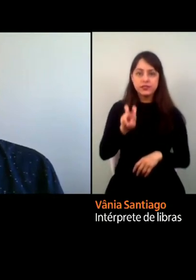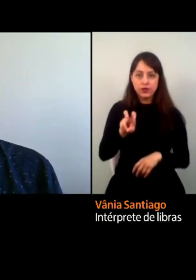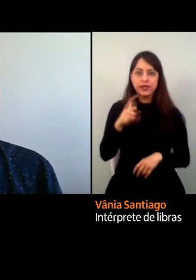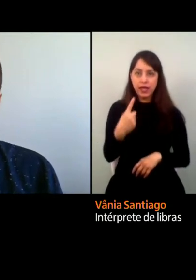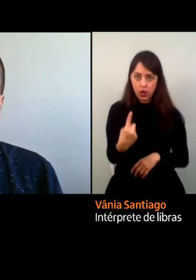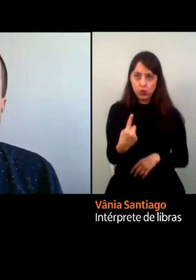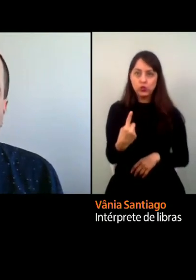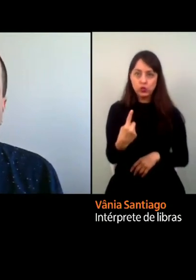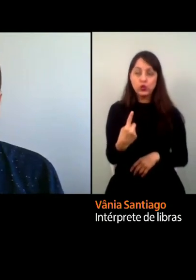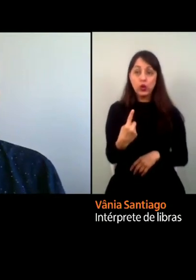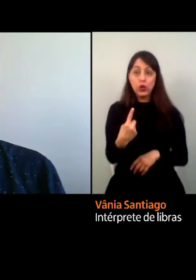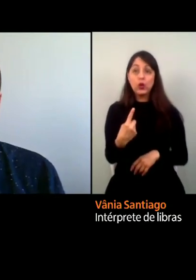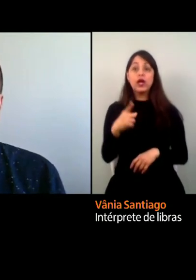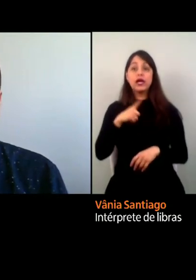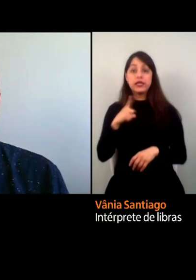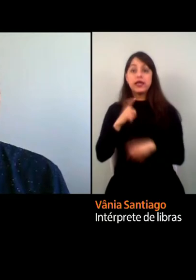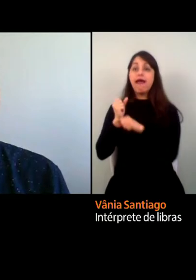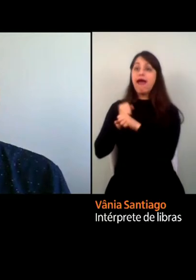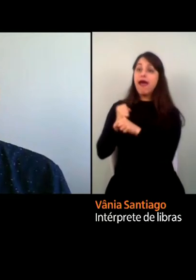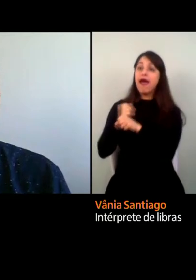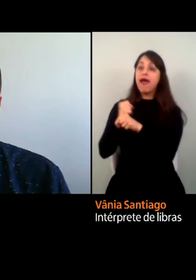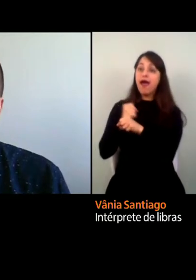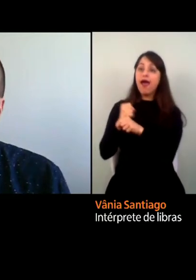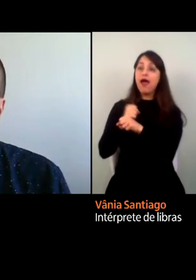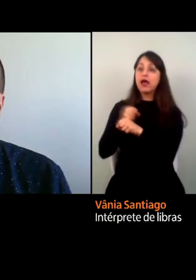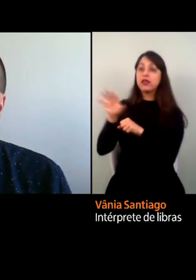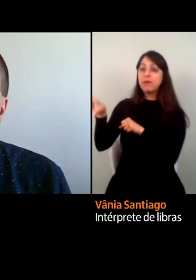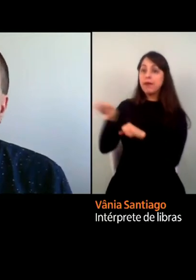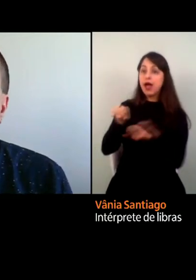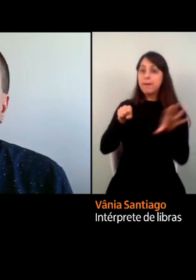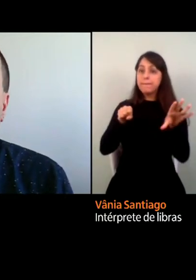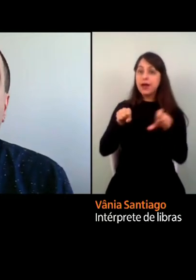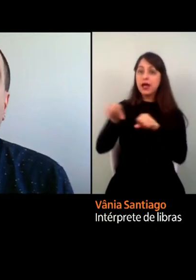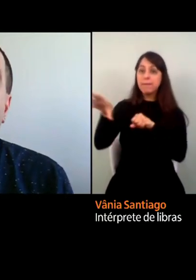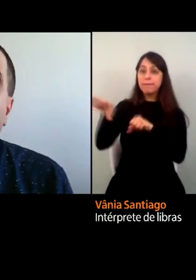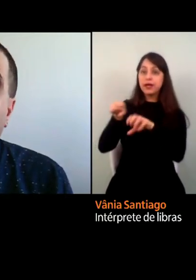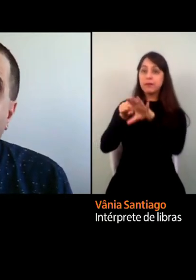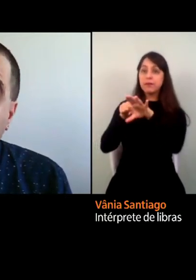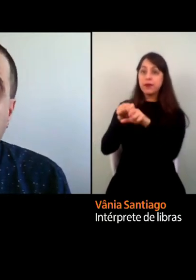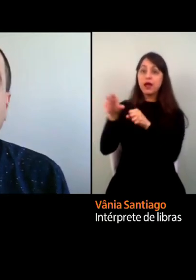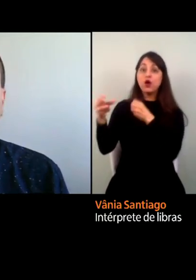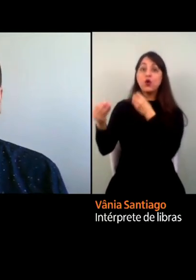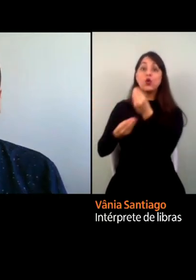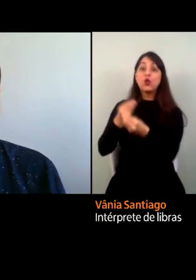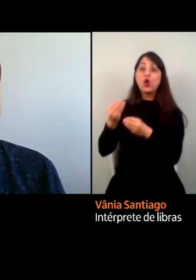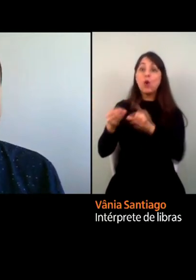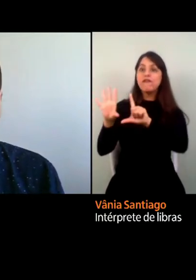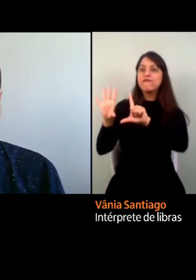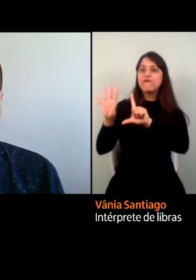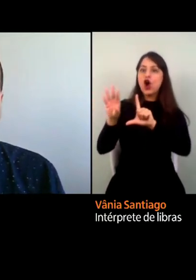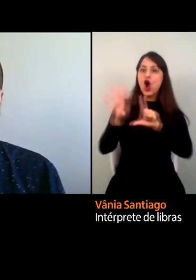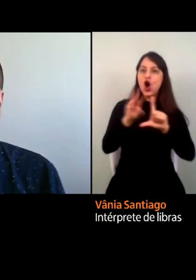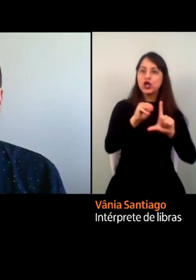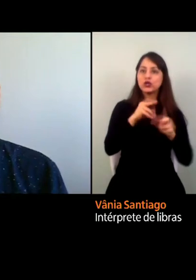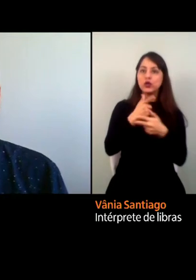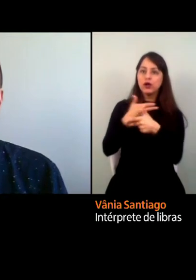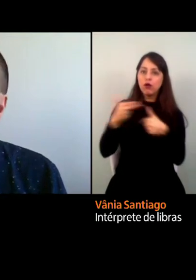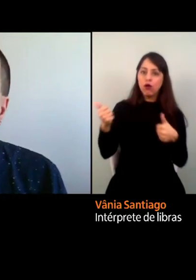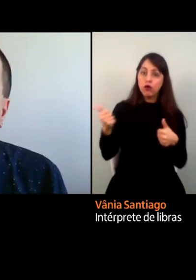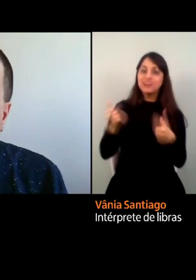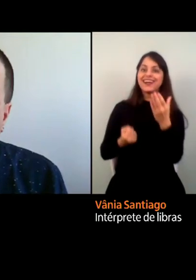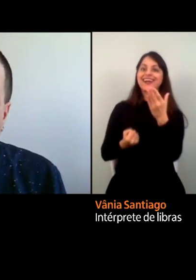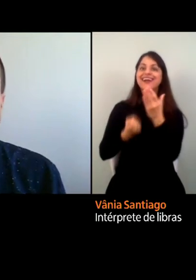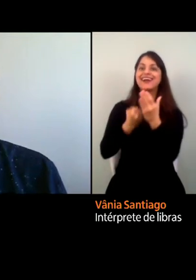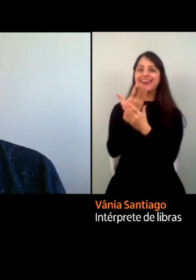reunindo, desjuntando e rearranjando montagens de reproduções fotográficas para criar o seu